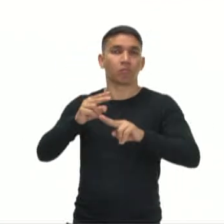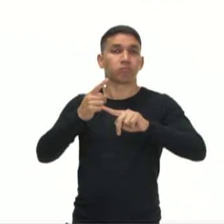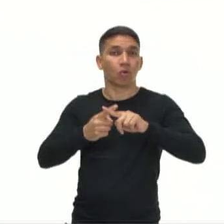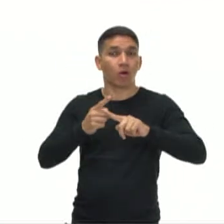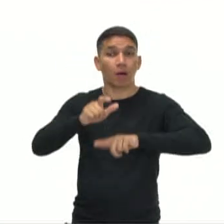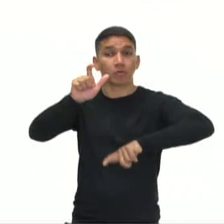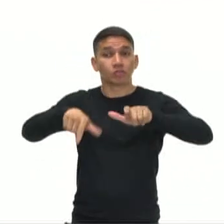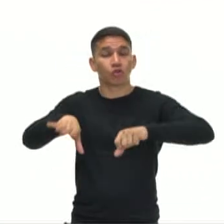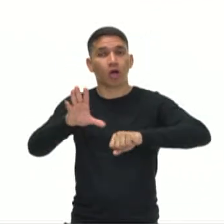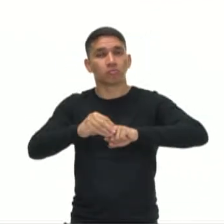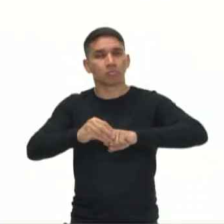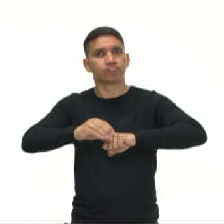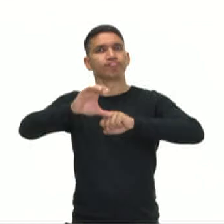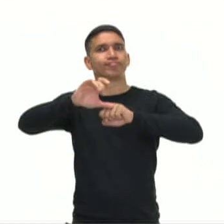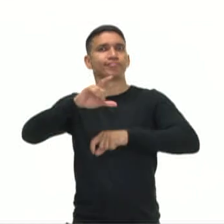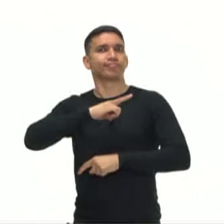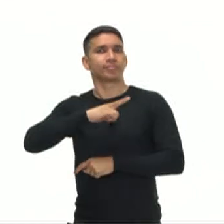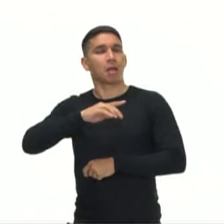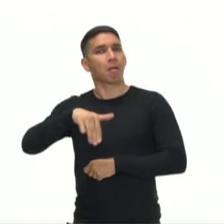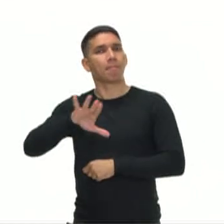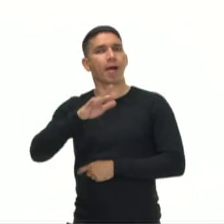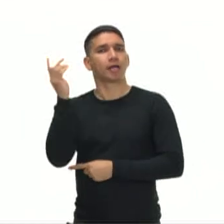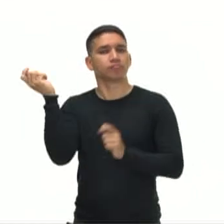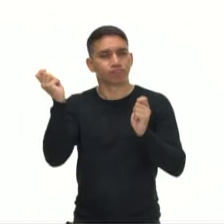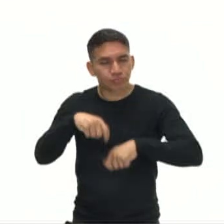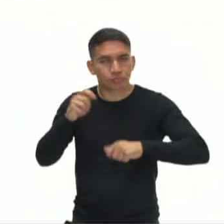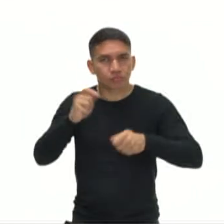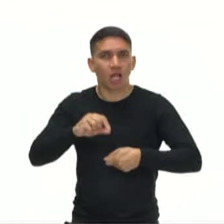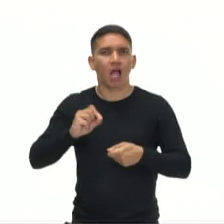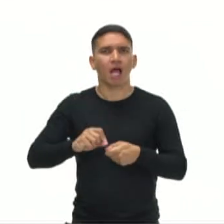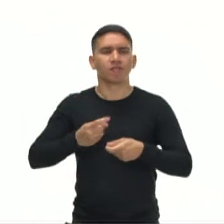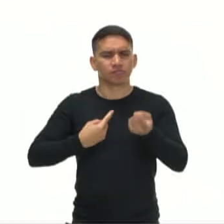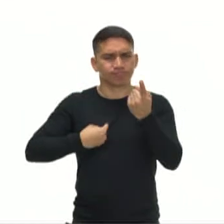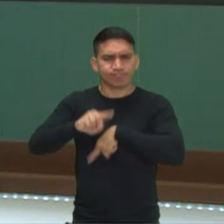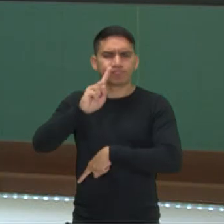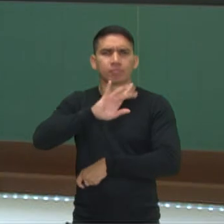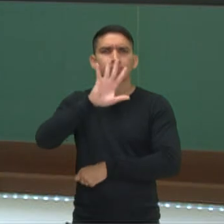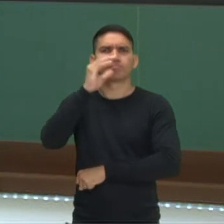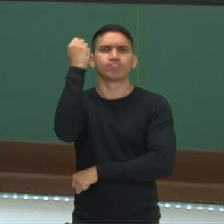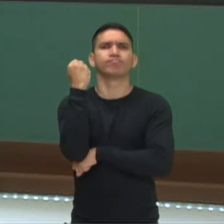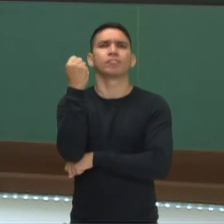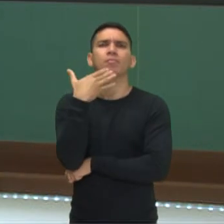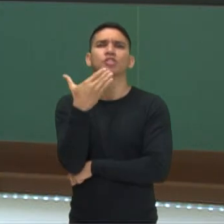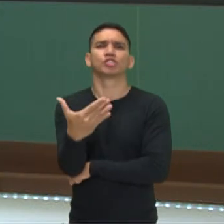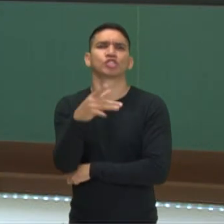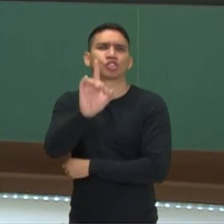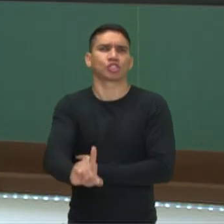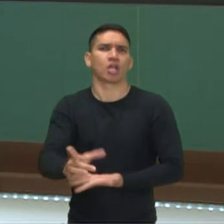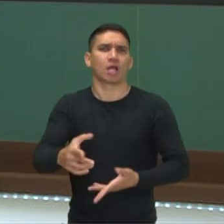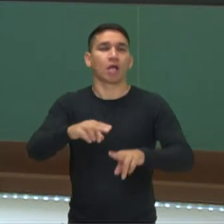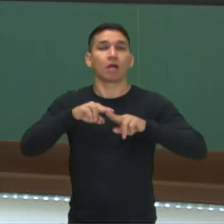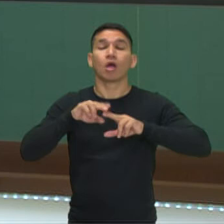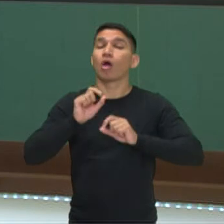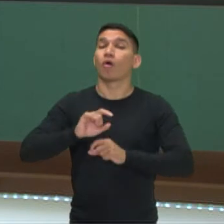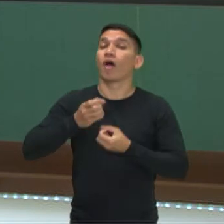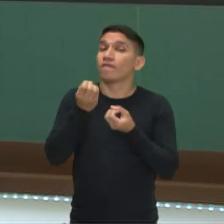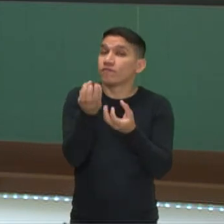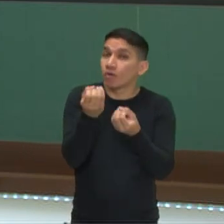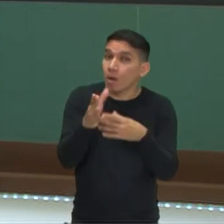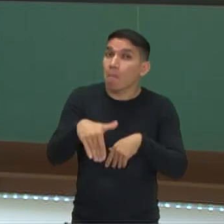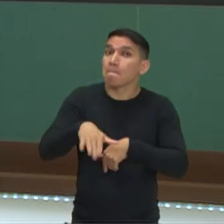bem informado tem maiores possibilidades de reivindicar seus direitos. A informação, né, ela traz